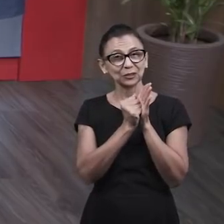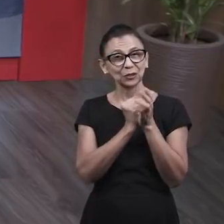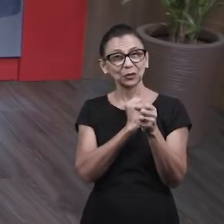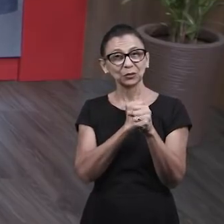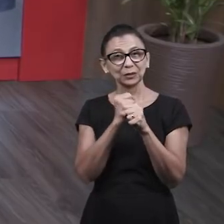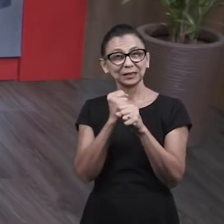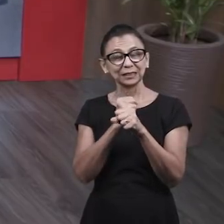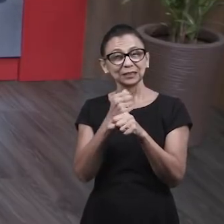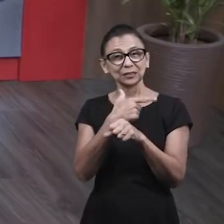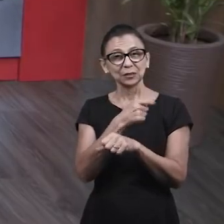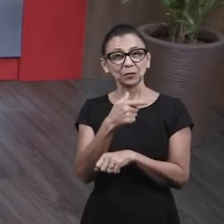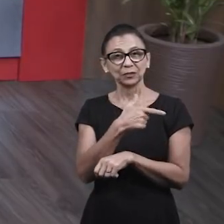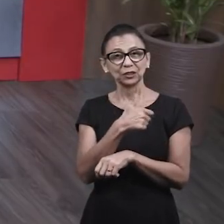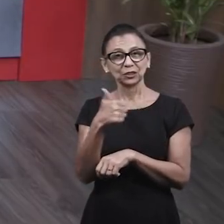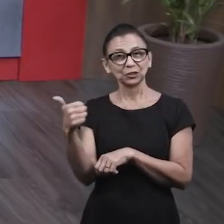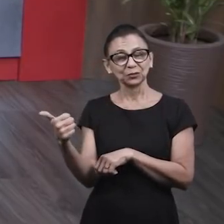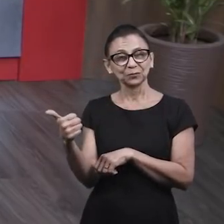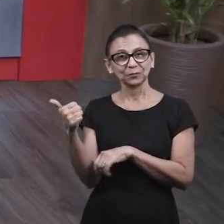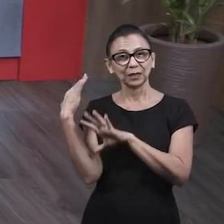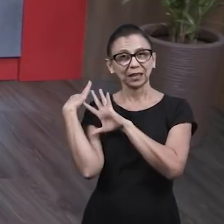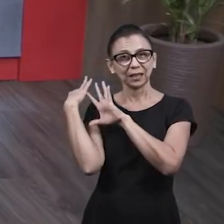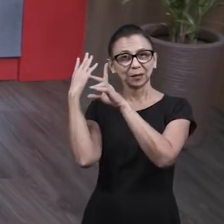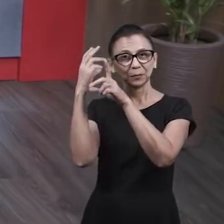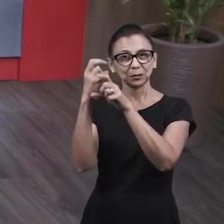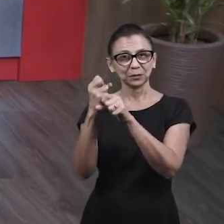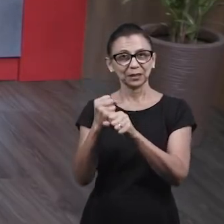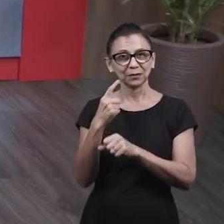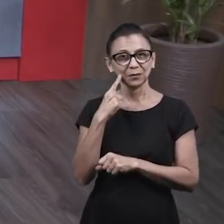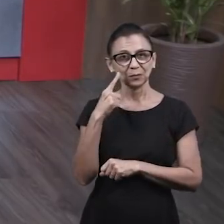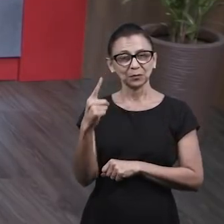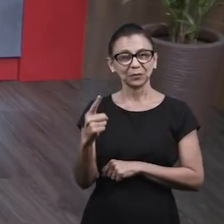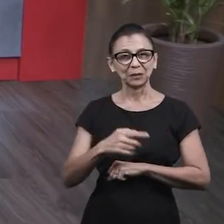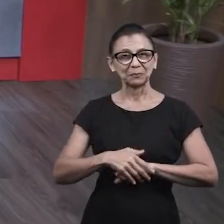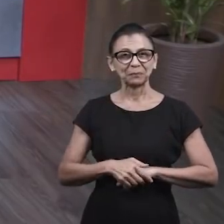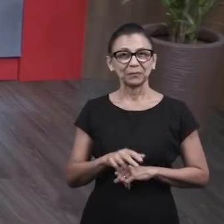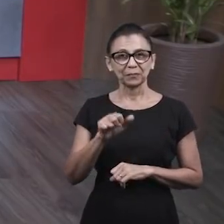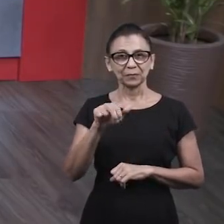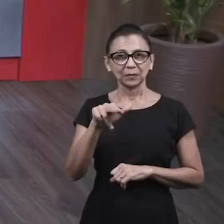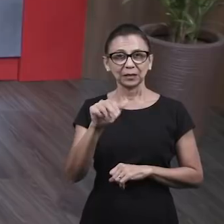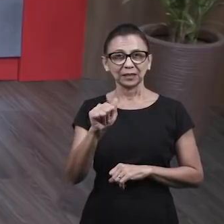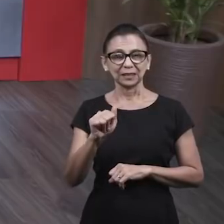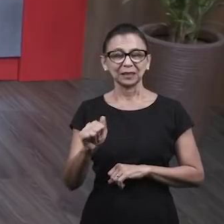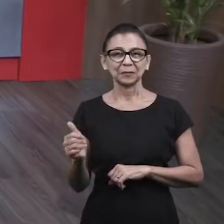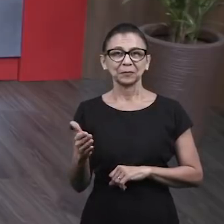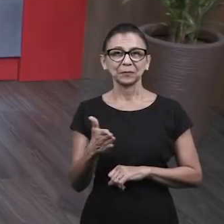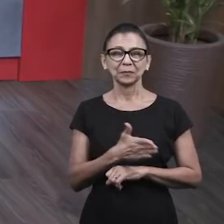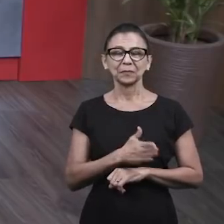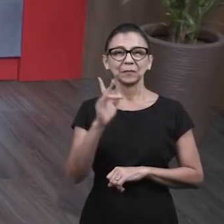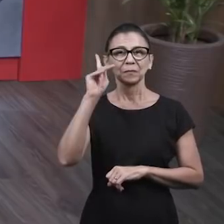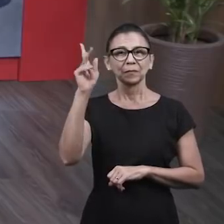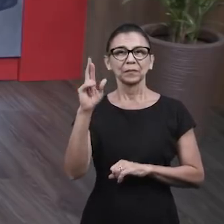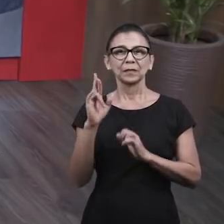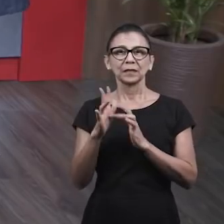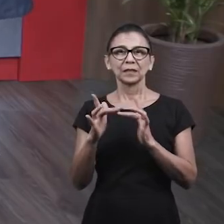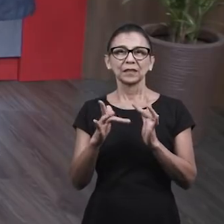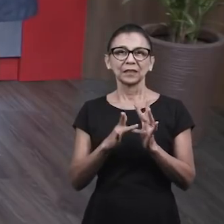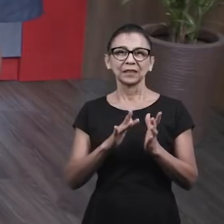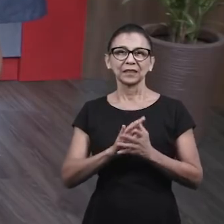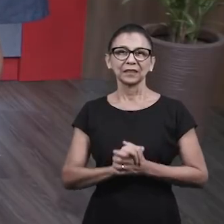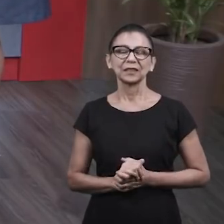ano e podemos dizer que até aqui o Senhor nos ajudou, nos sustentou. E através da